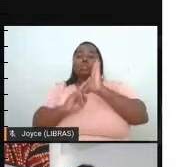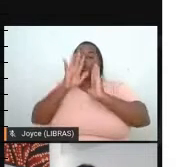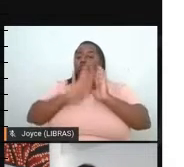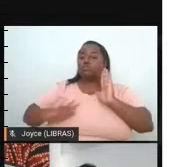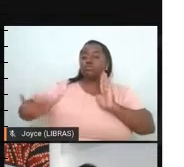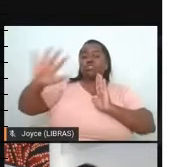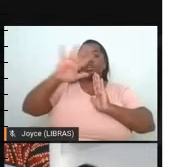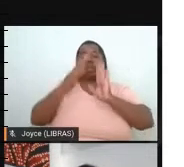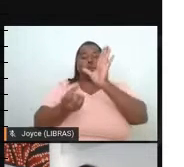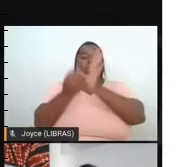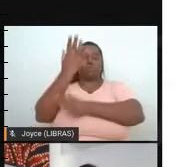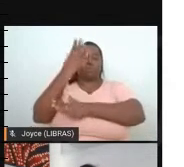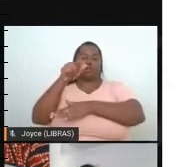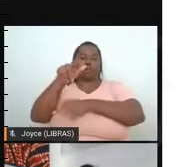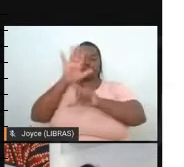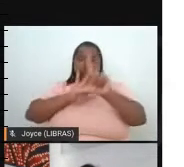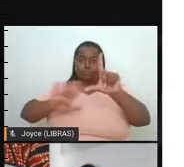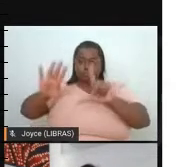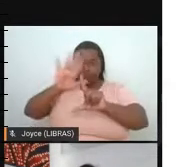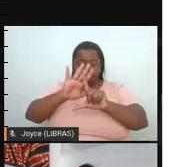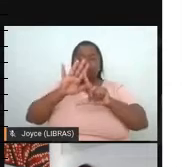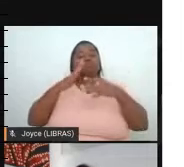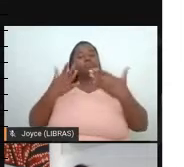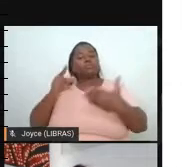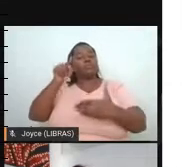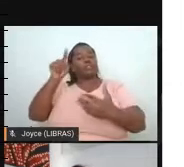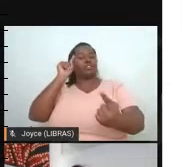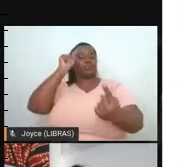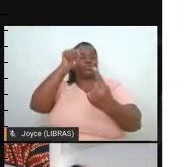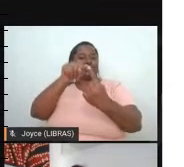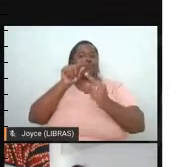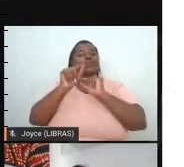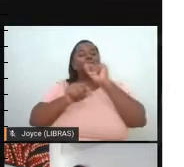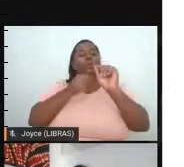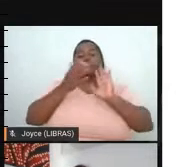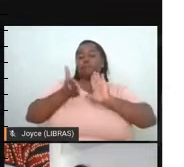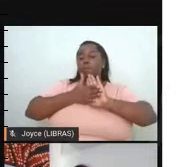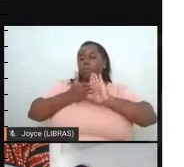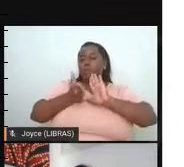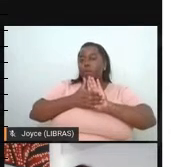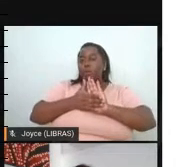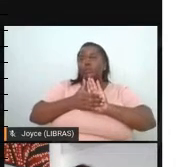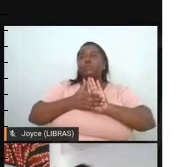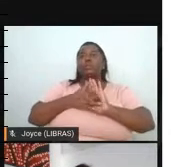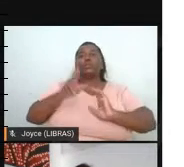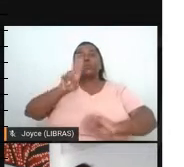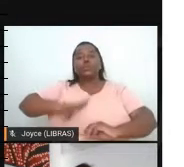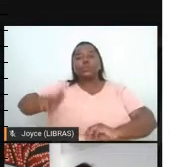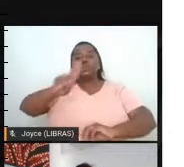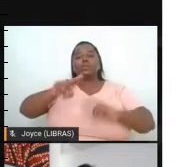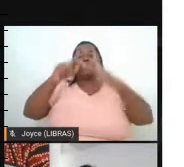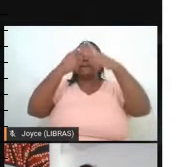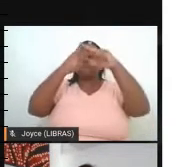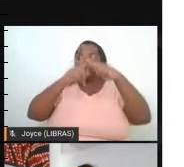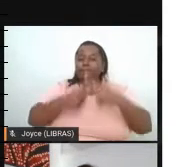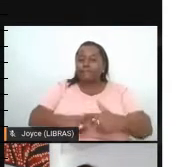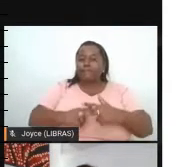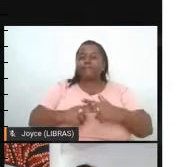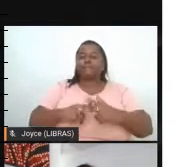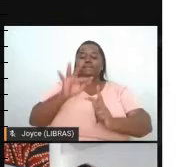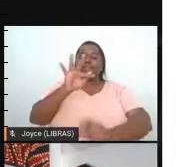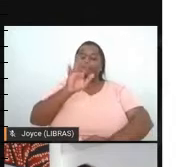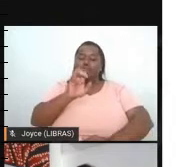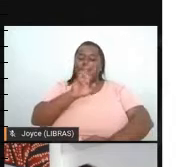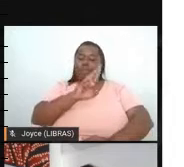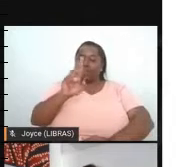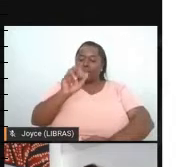gerados, tá? Então, essa é a ideia. A nossa proposta é usar essas ferramentas do Moodle de